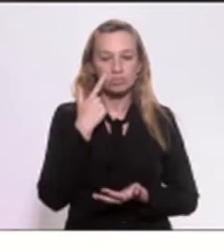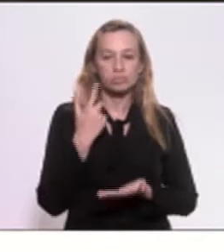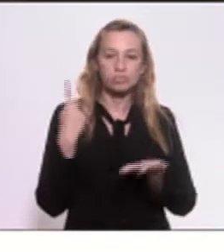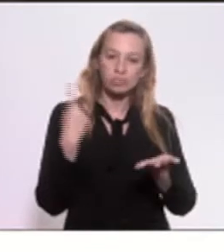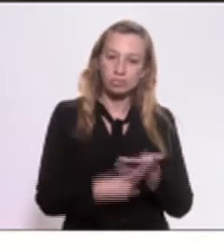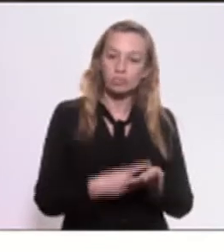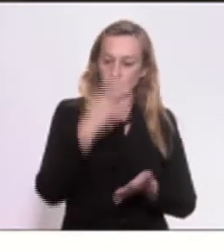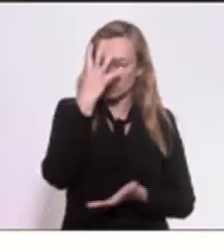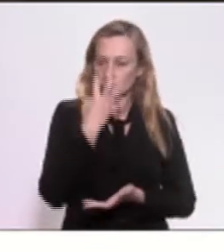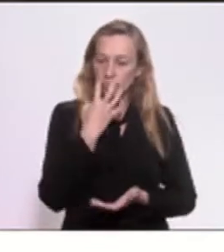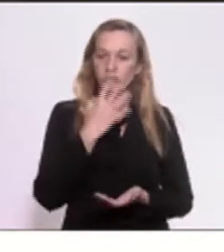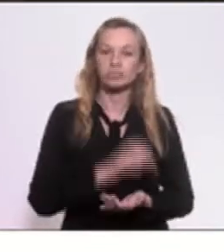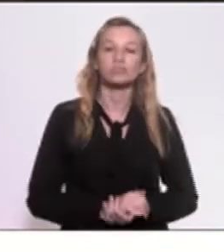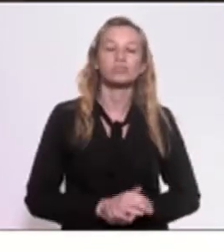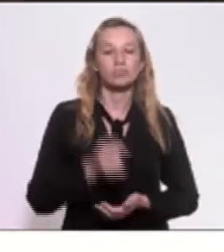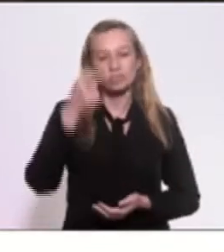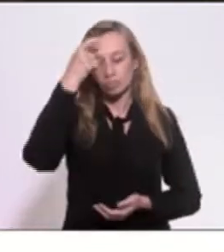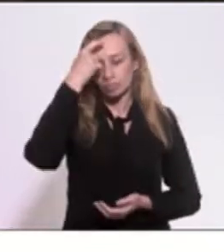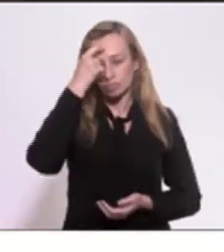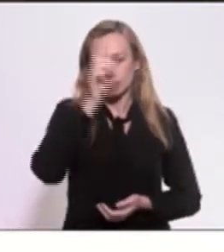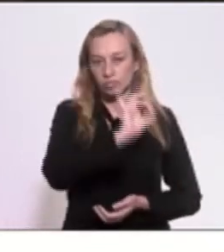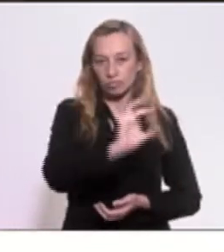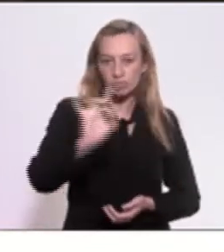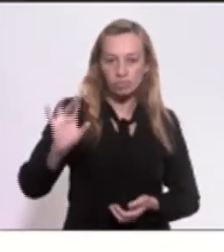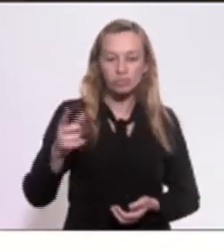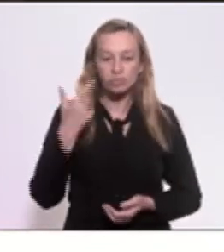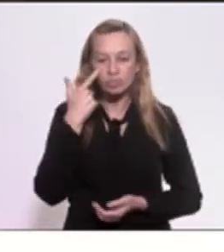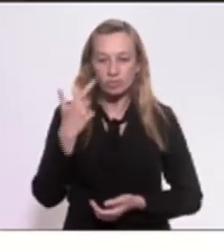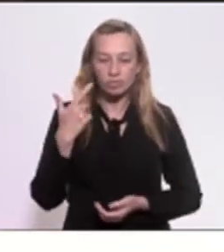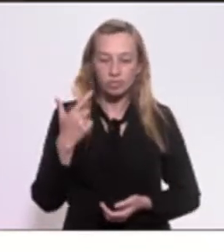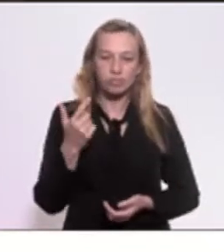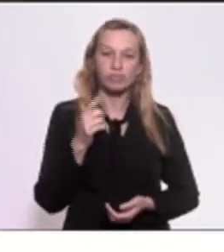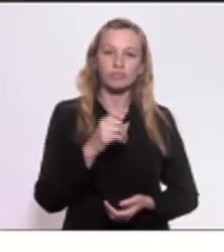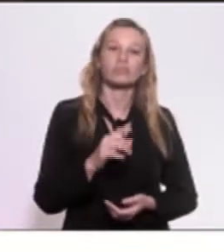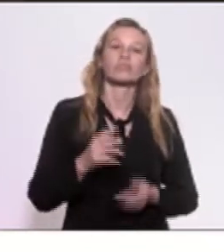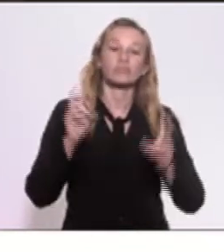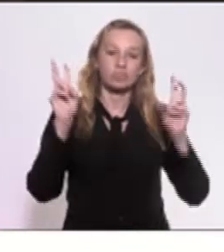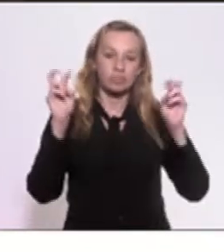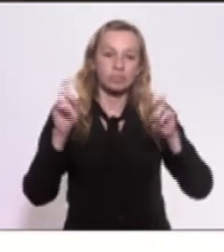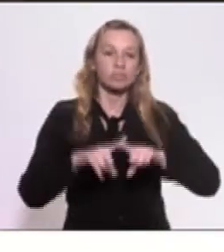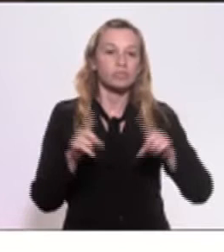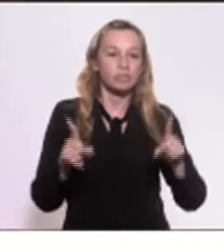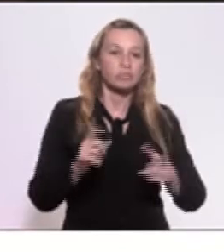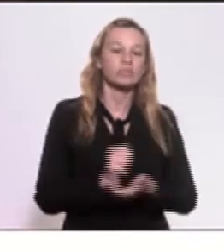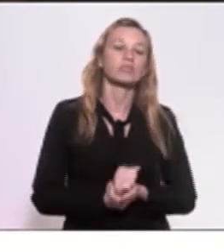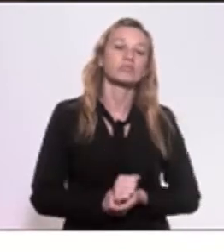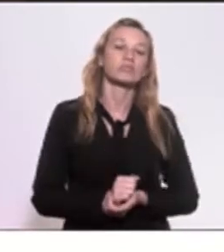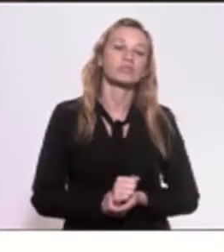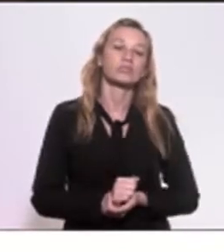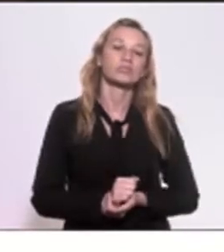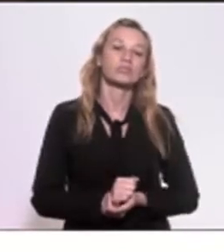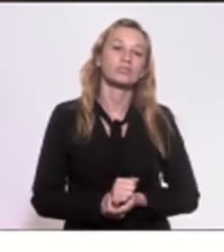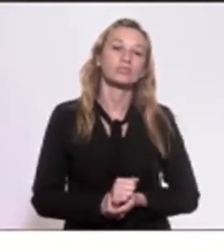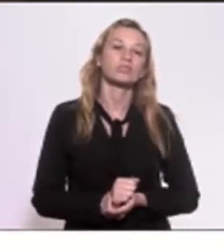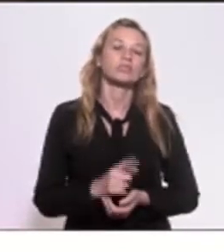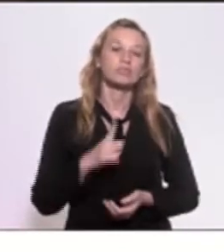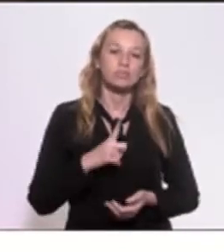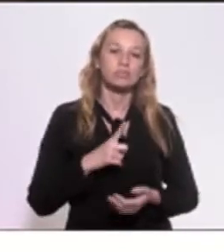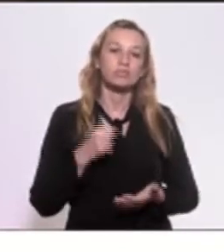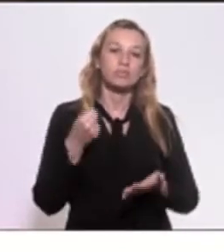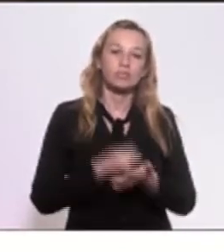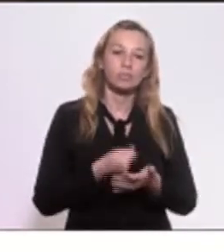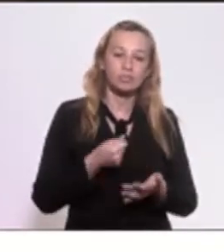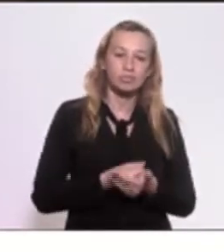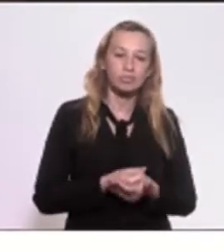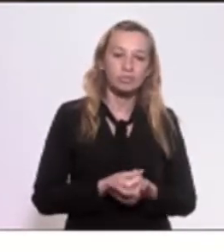cada um aqui tem a sua consciência e sua forma de enxergar essa questão mas pra mim é algo muito claro nós temos a obrigação de votar